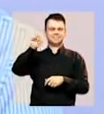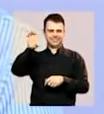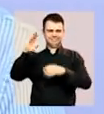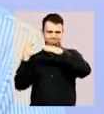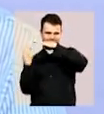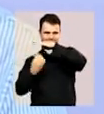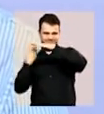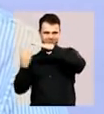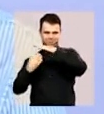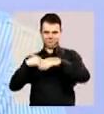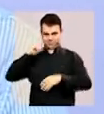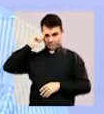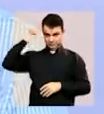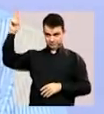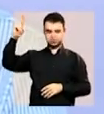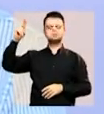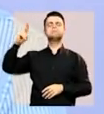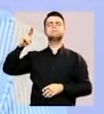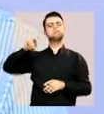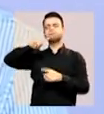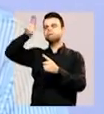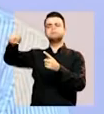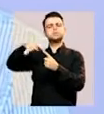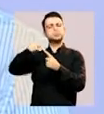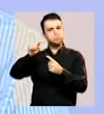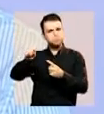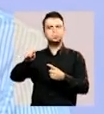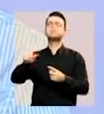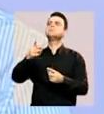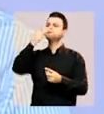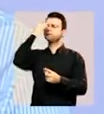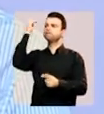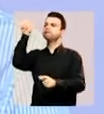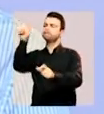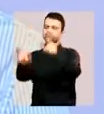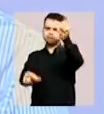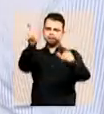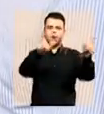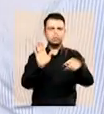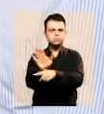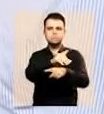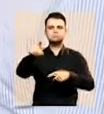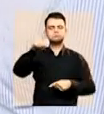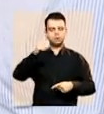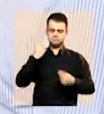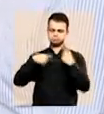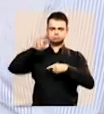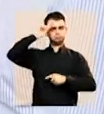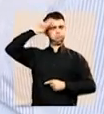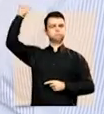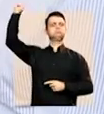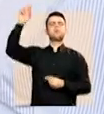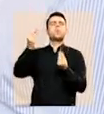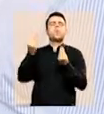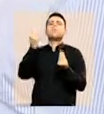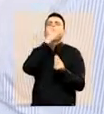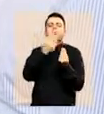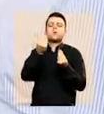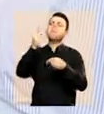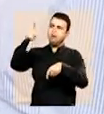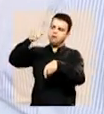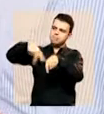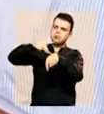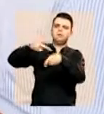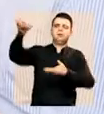o objetivo de desenvolver a liderança através dos intercâmbios, principalmente o intercâmbio social, porque